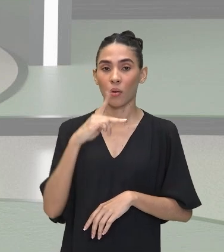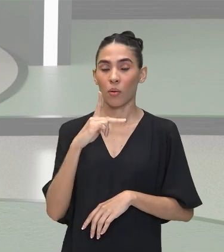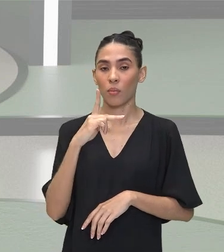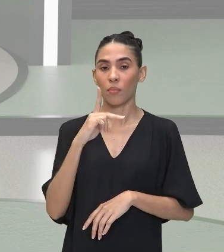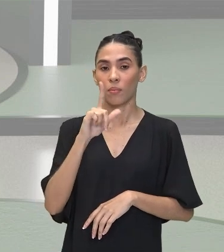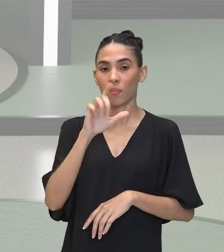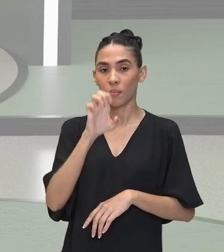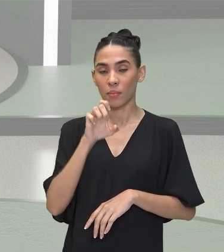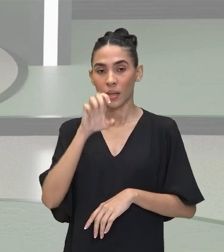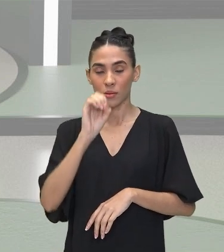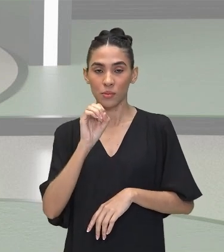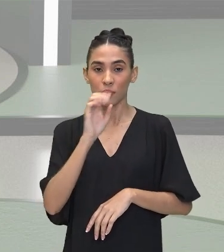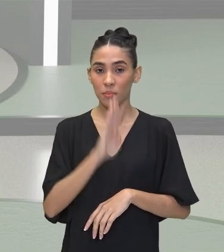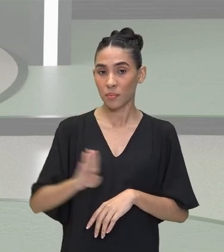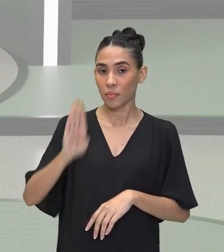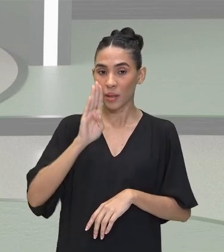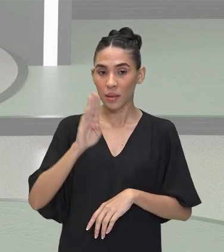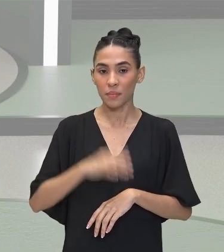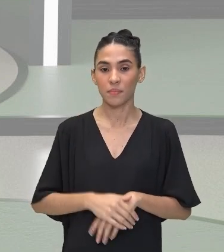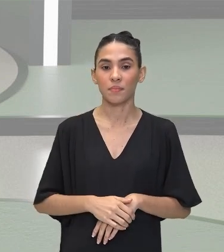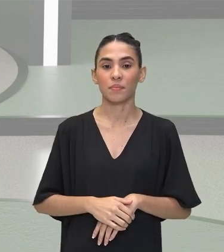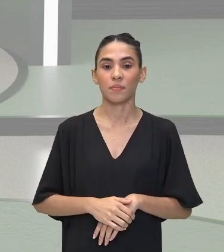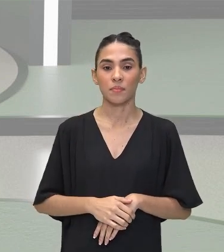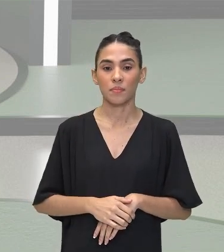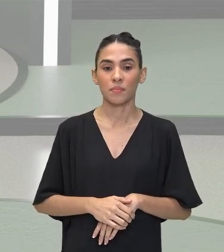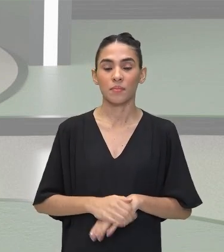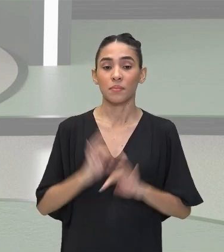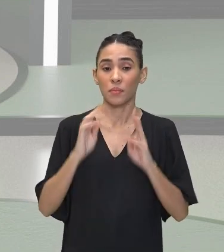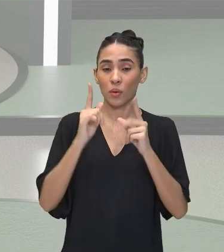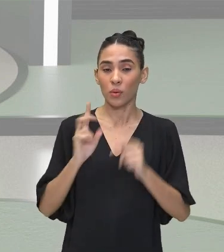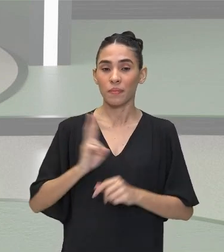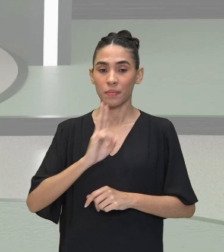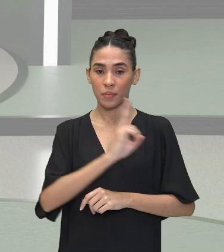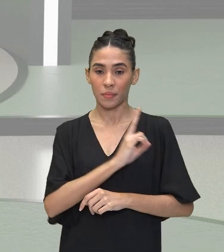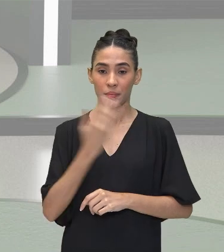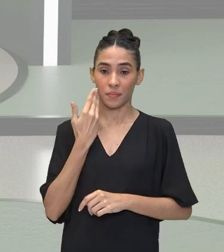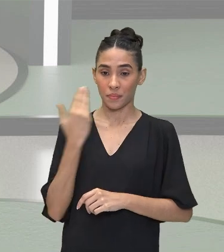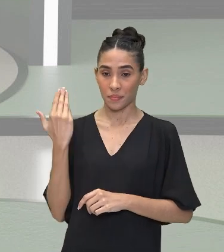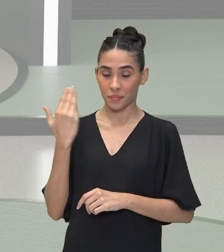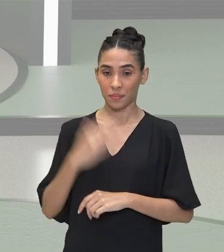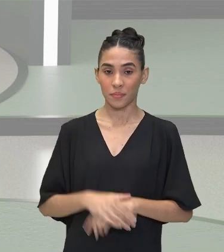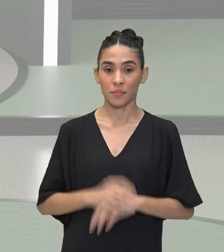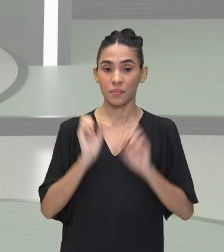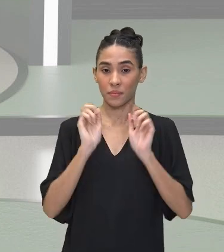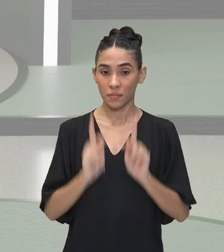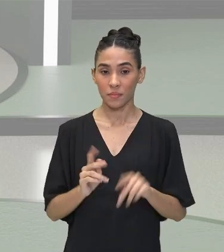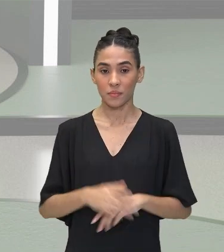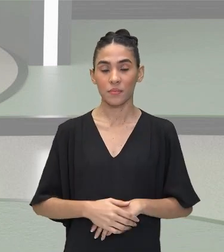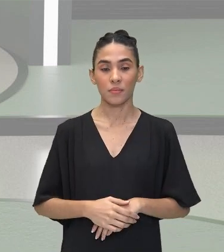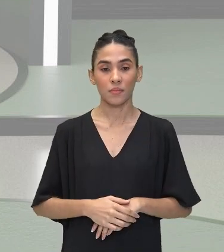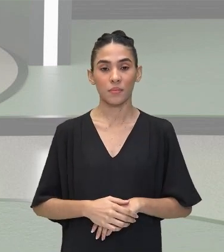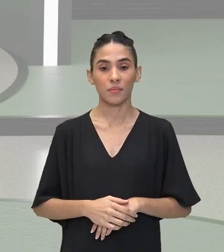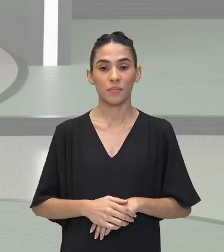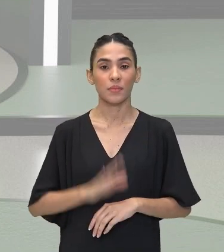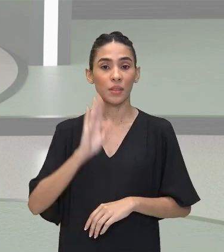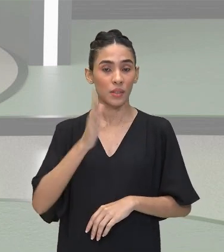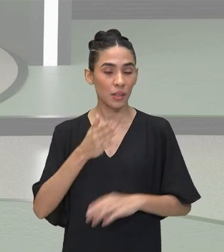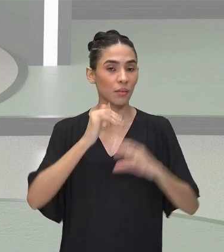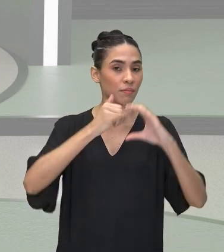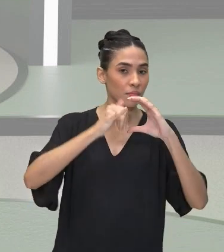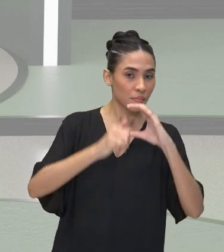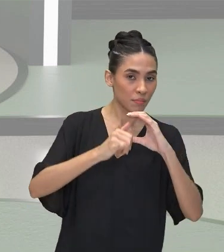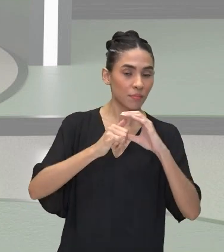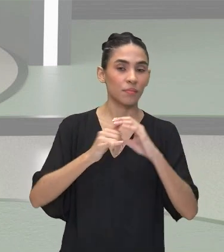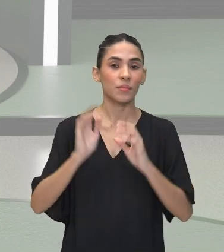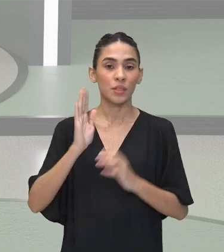B3, B5, B12. Então, são essas as vitaminas aqui, ok? Já vimos aqui os carboidratos, já